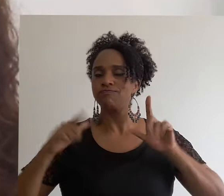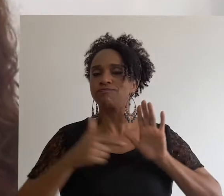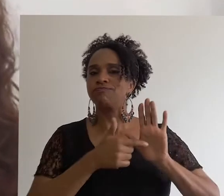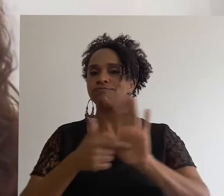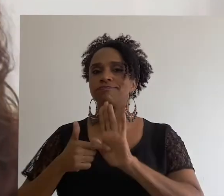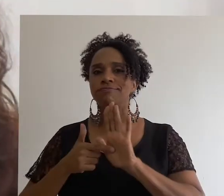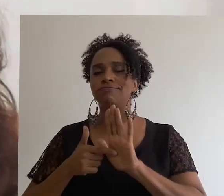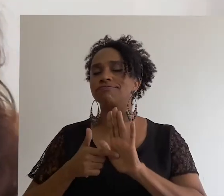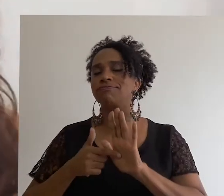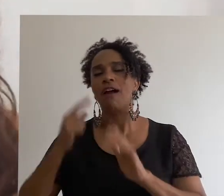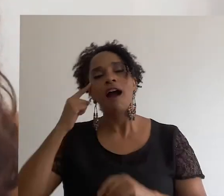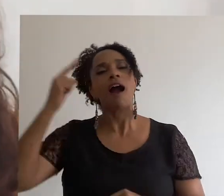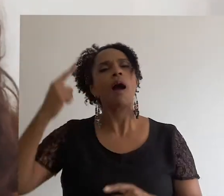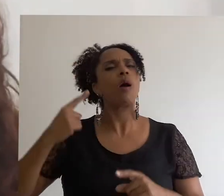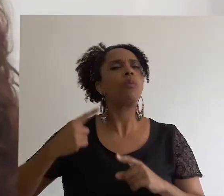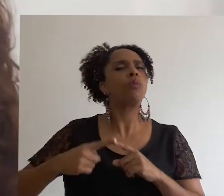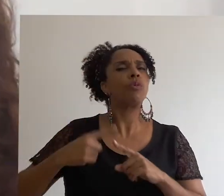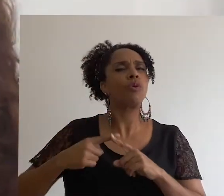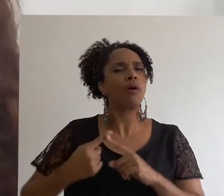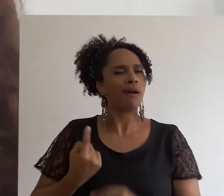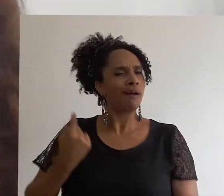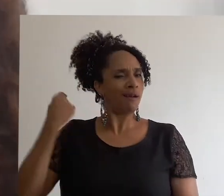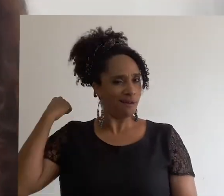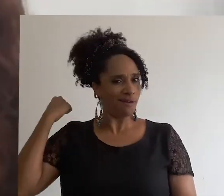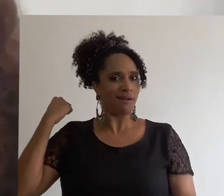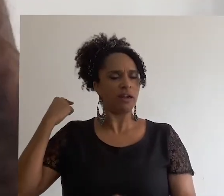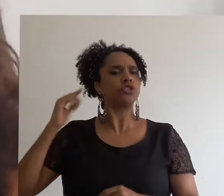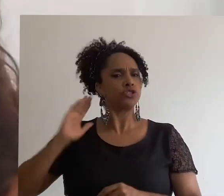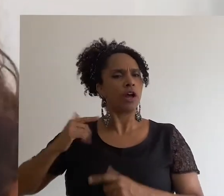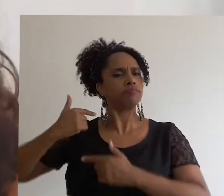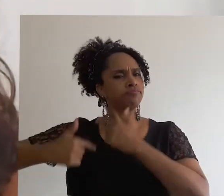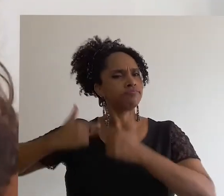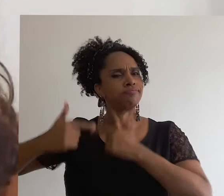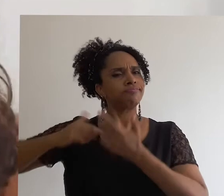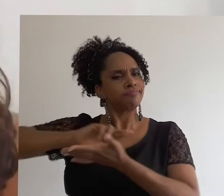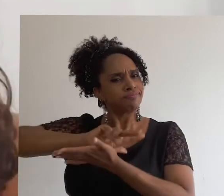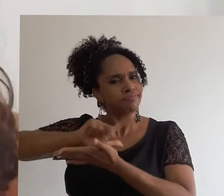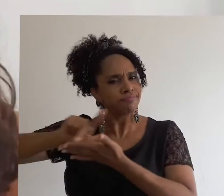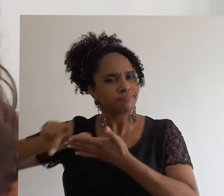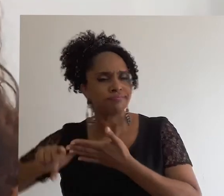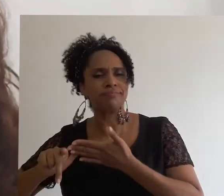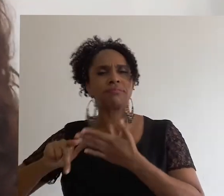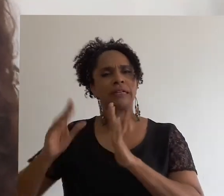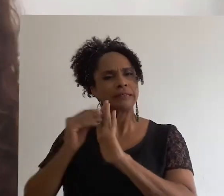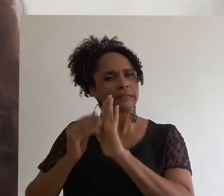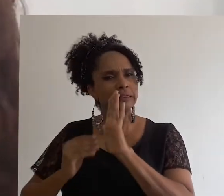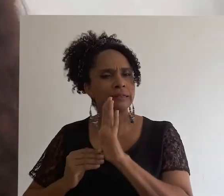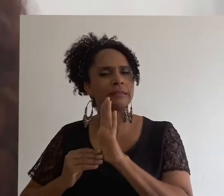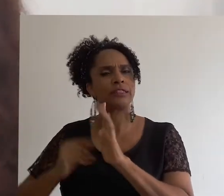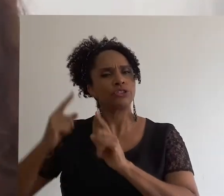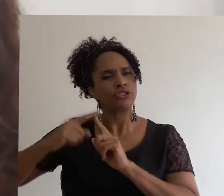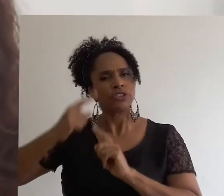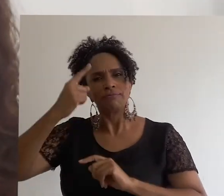concepção ela se deu a partir da grande produção que a gente teve de diferentes conteúdos em